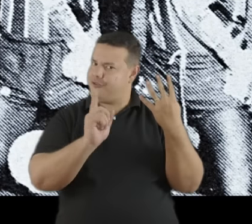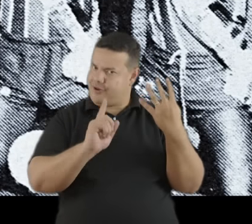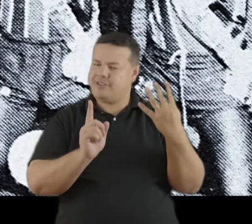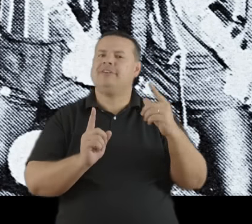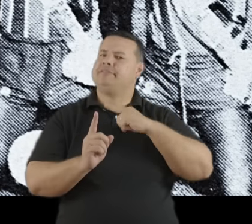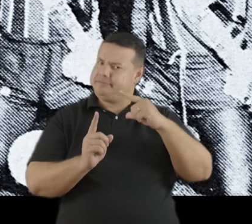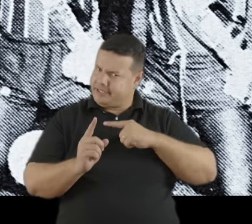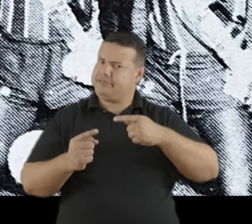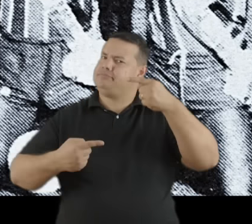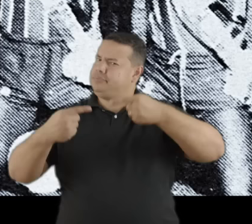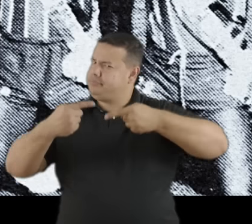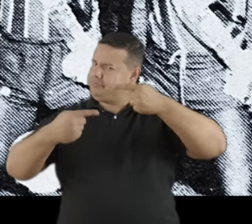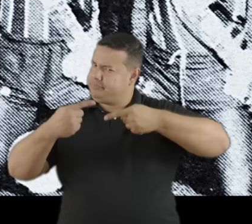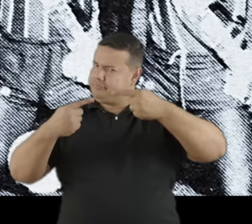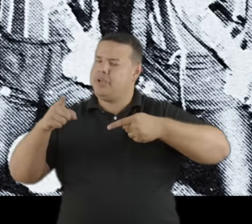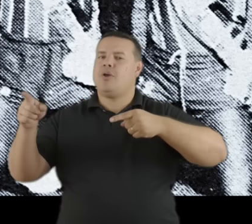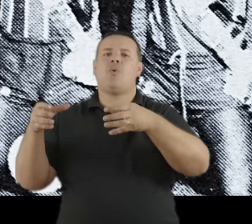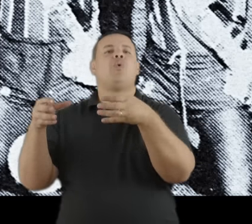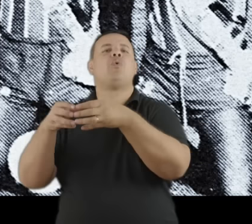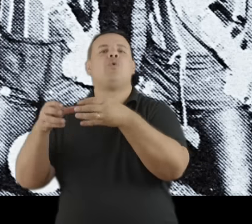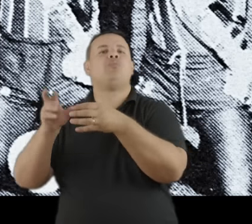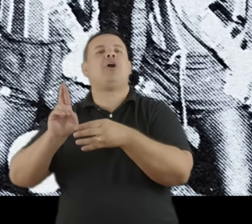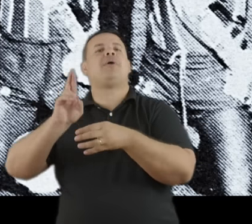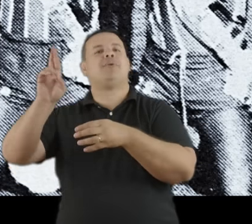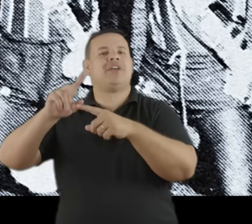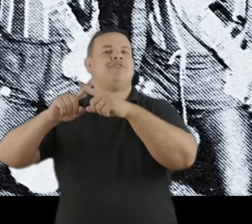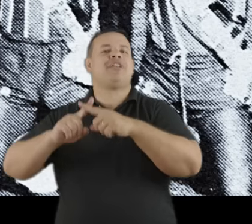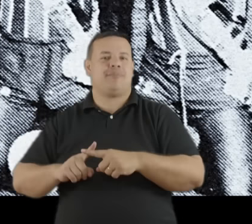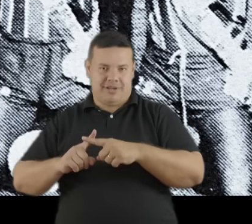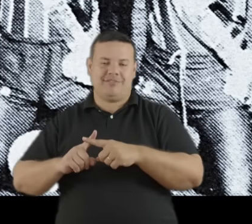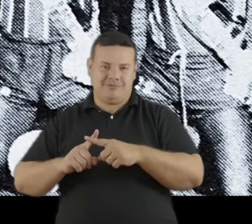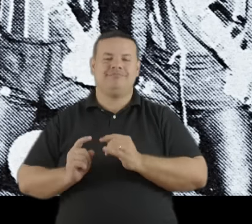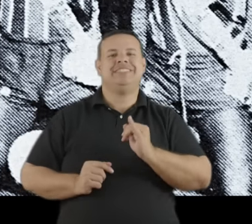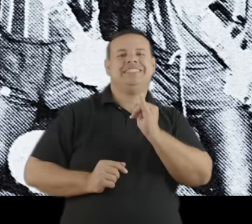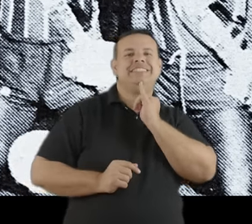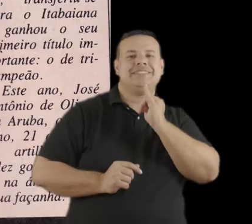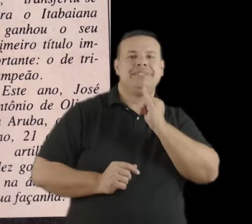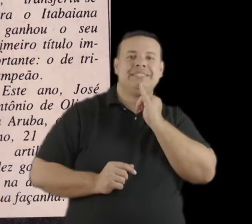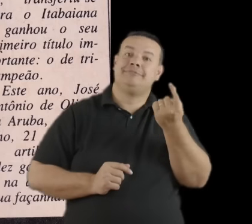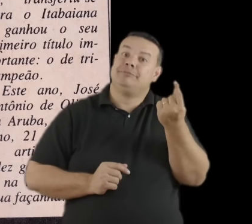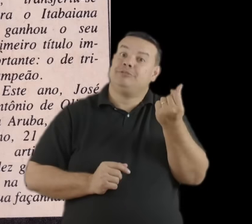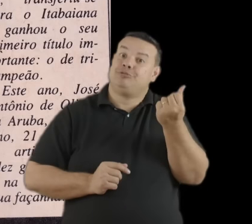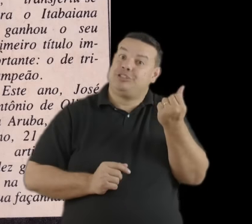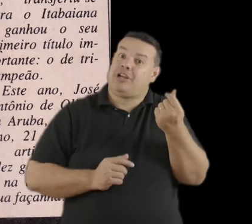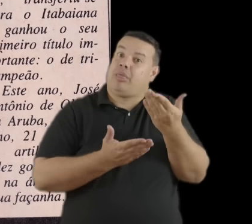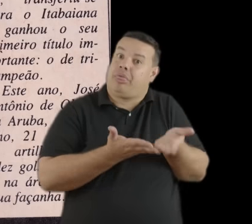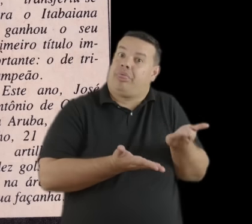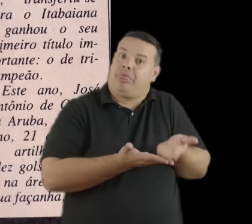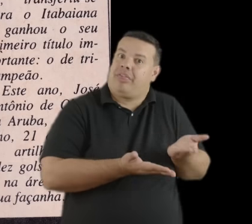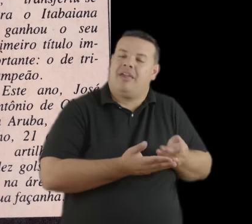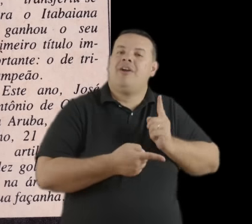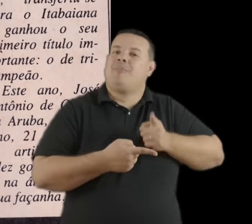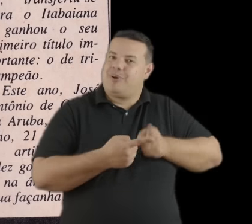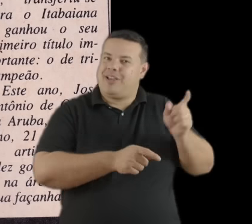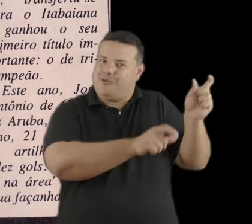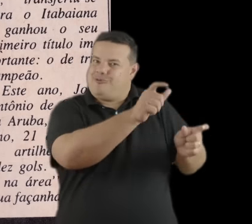constantes conflitos com a Federação Sergipana de Futebol, o tricolor acumulava prejuízos financeiros, pois seu elenco não